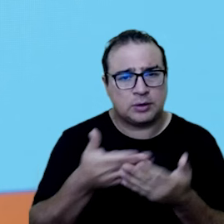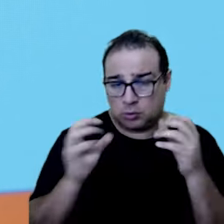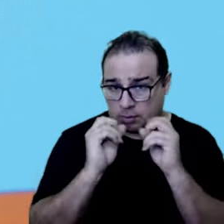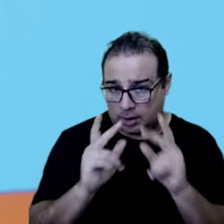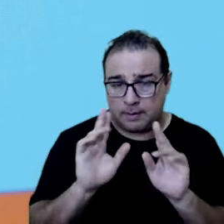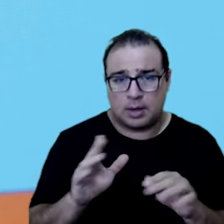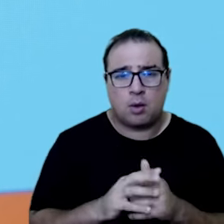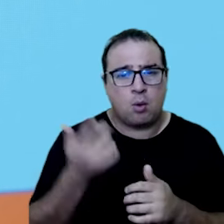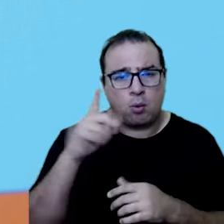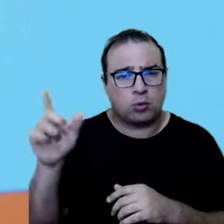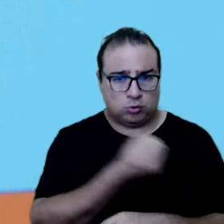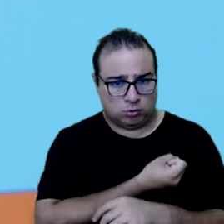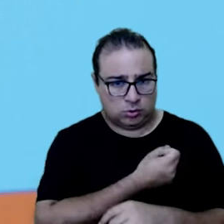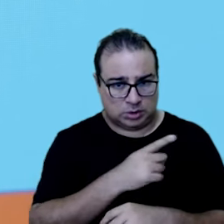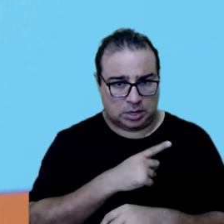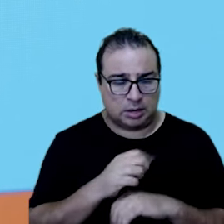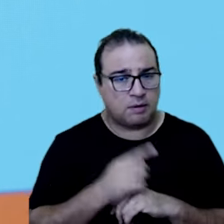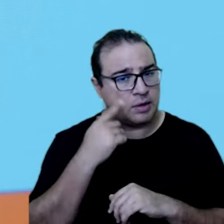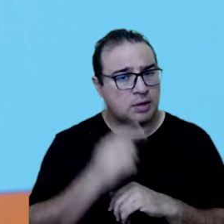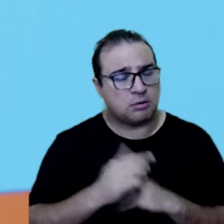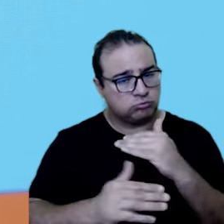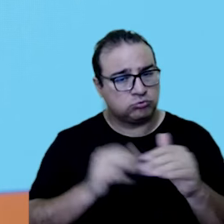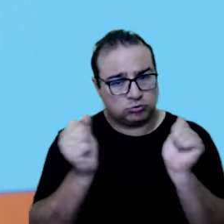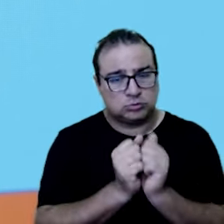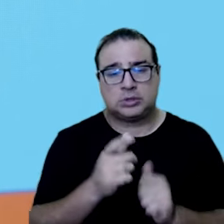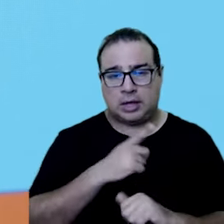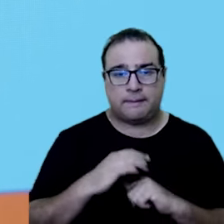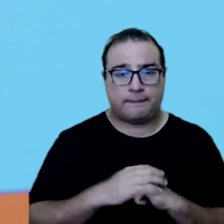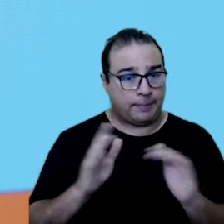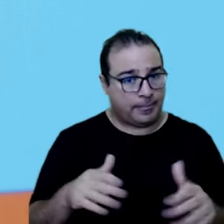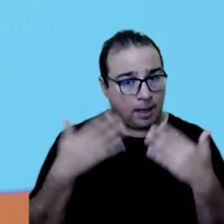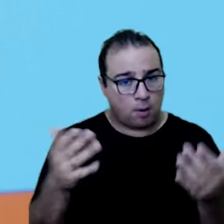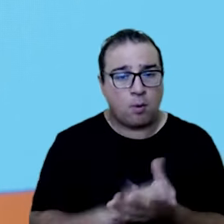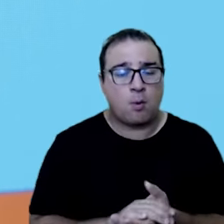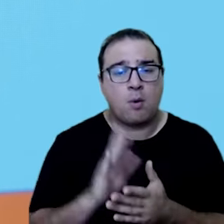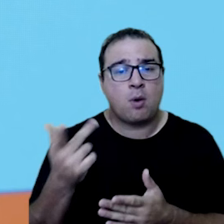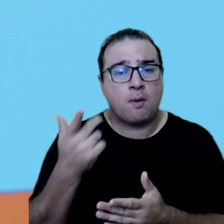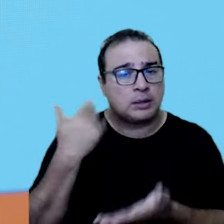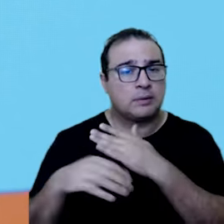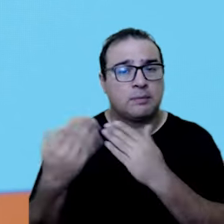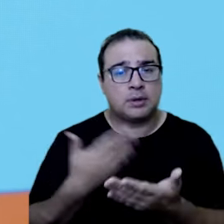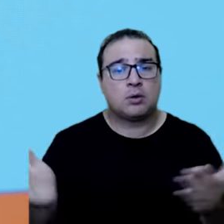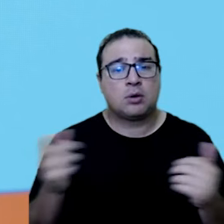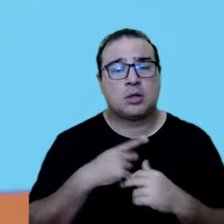perdeu tudo bem mas tem algum outro número aí você tem uma sequência ali tenho Então qual foi a última que você perdeu Você tem alguma coisa tem